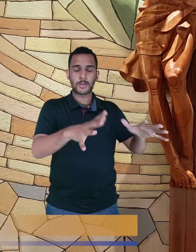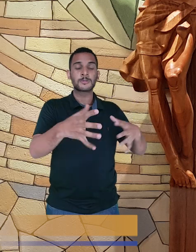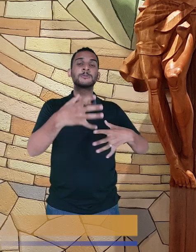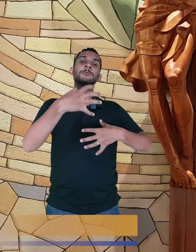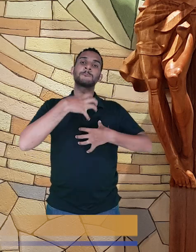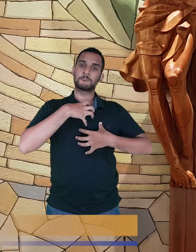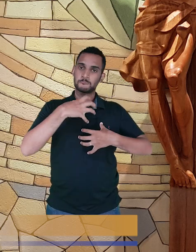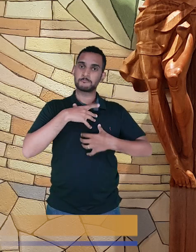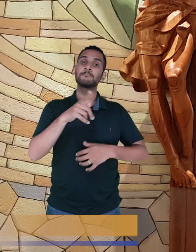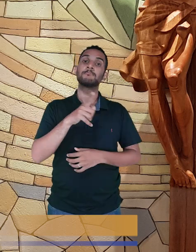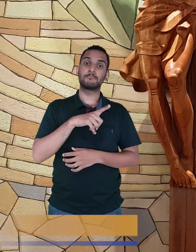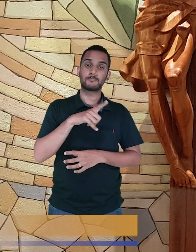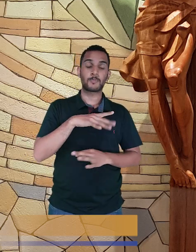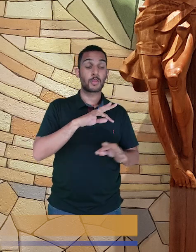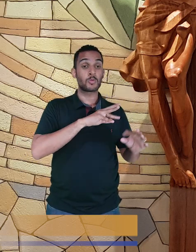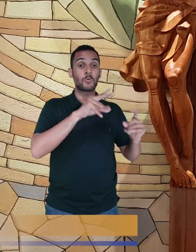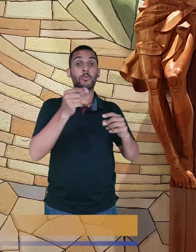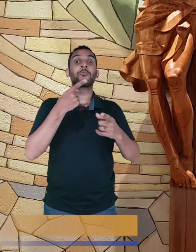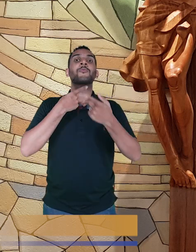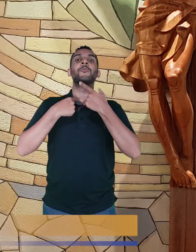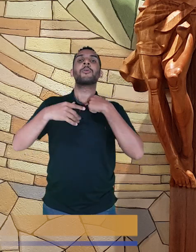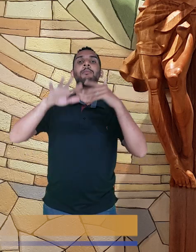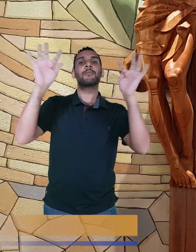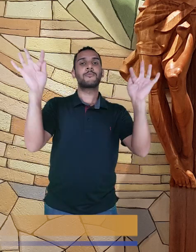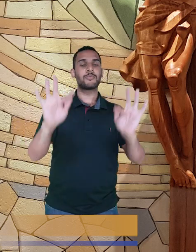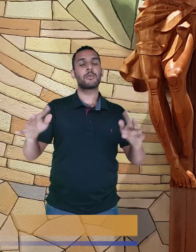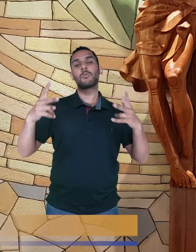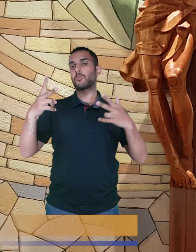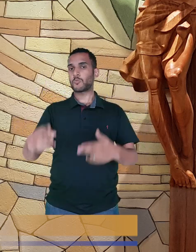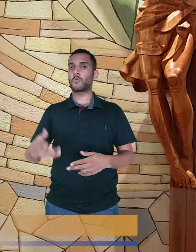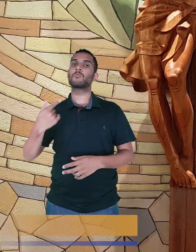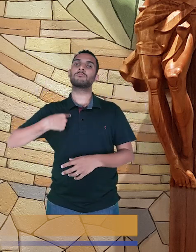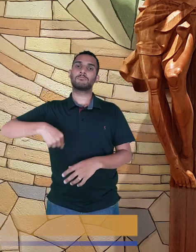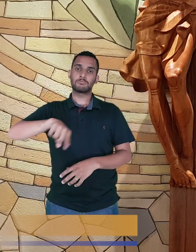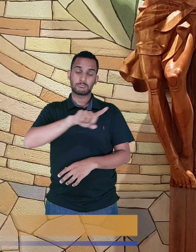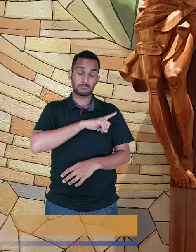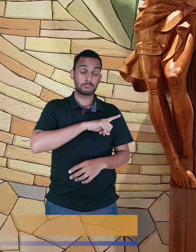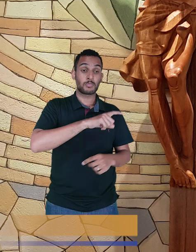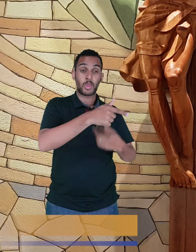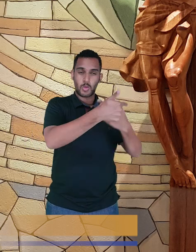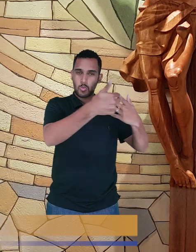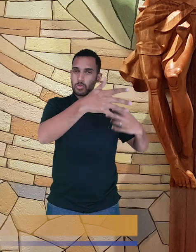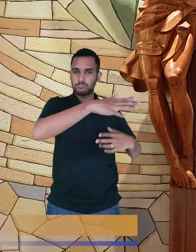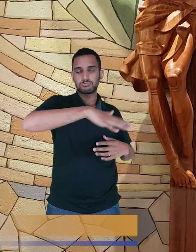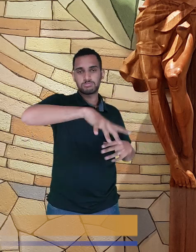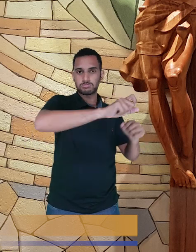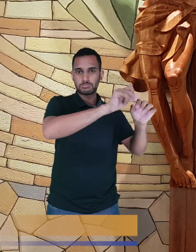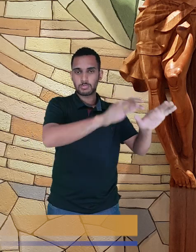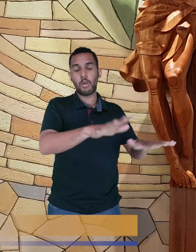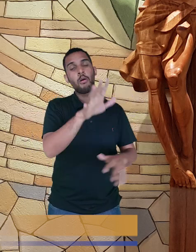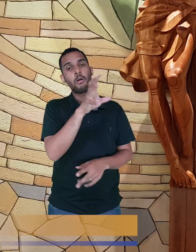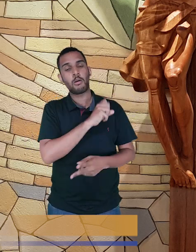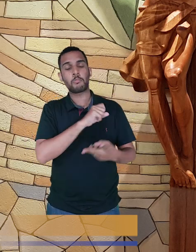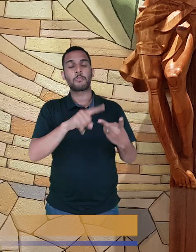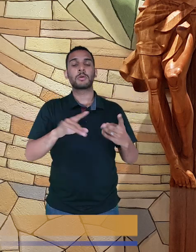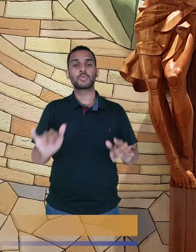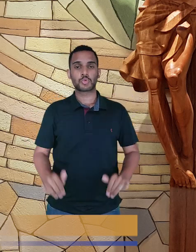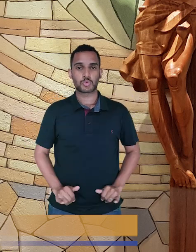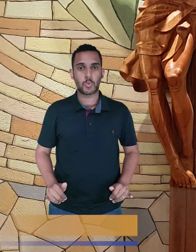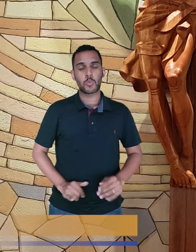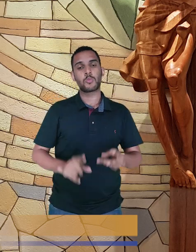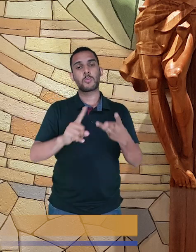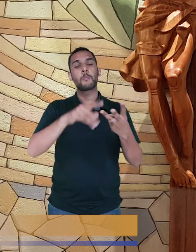sentem todas como nós. As criaturas aspiram todas por felicidade como nós. As criaturas da terra